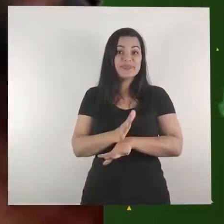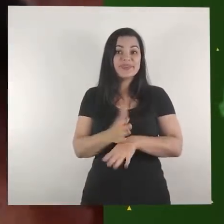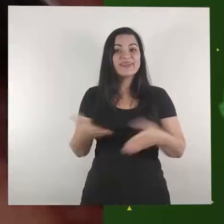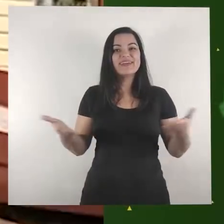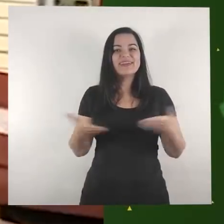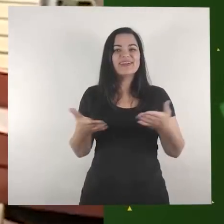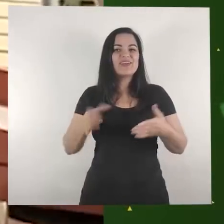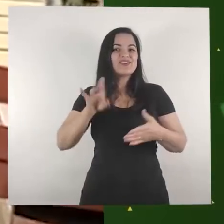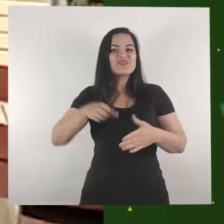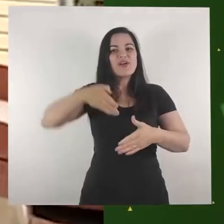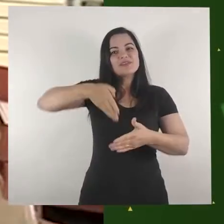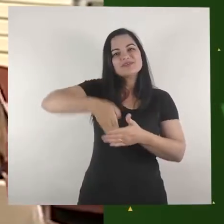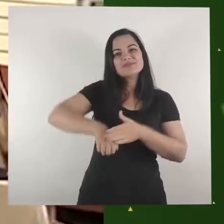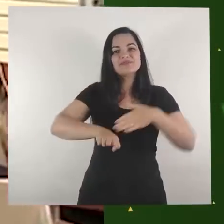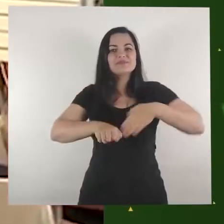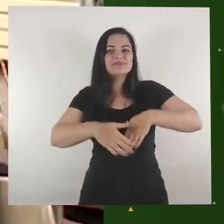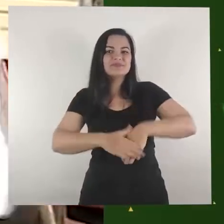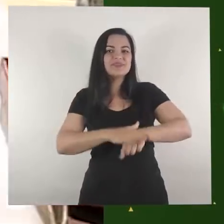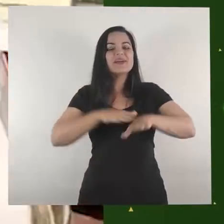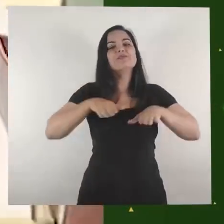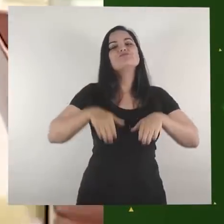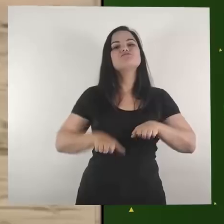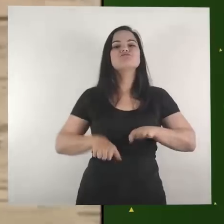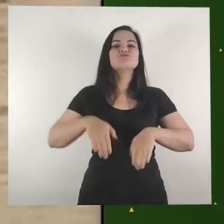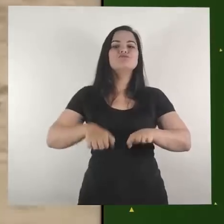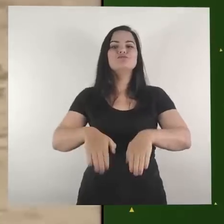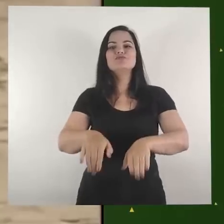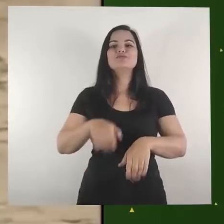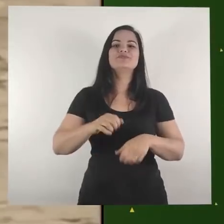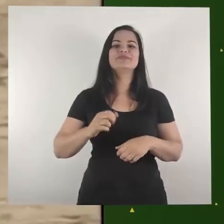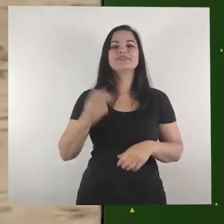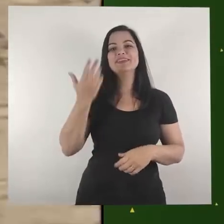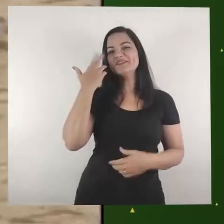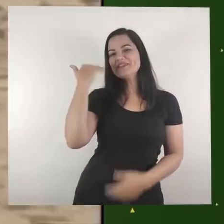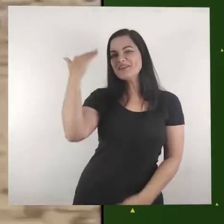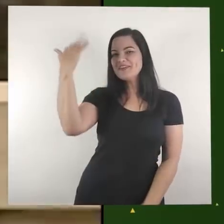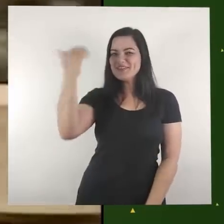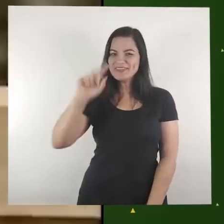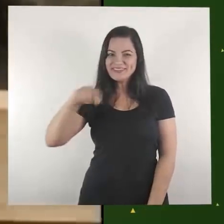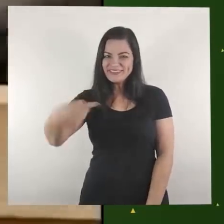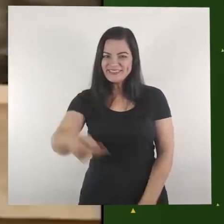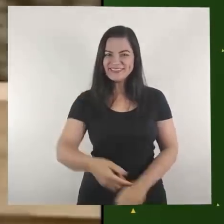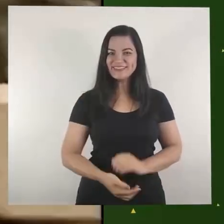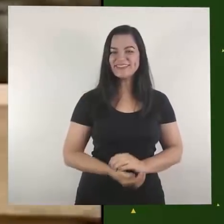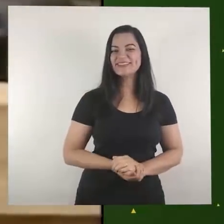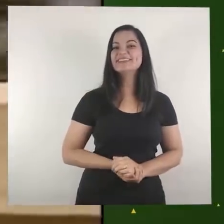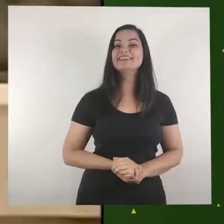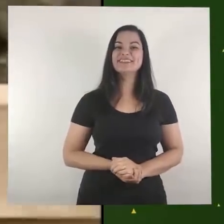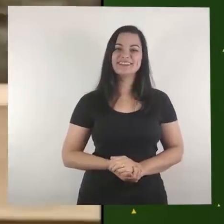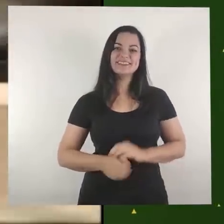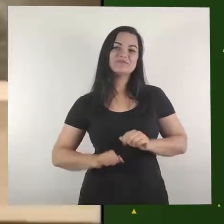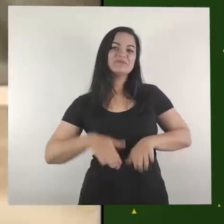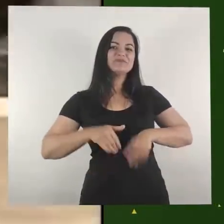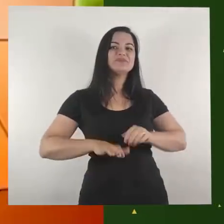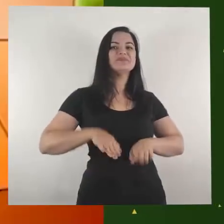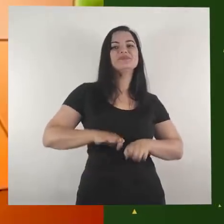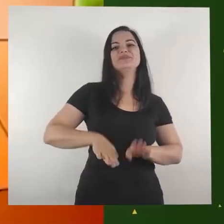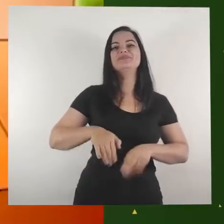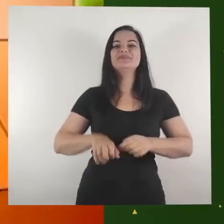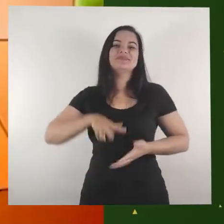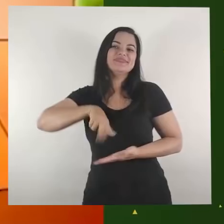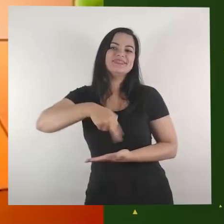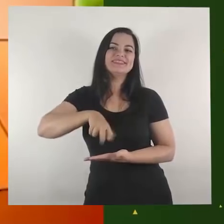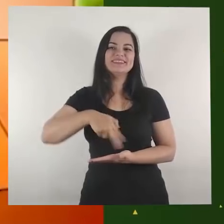E pronto! Agora é só pisar no palco e colocar os pés na calçada da fama.